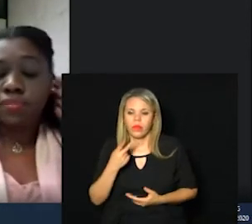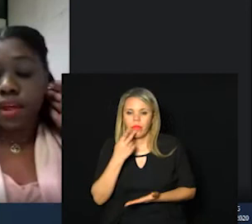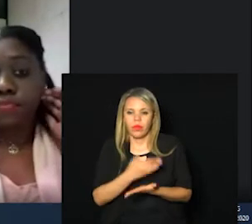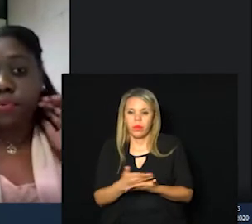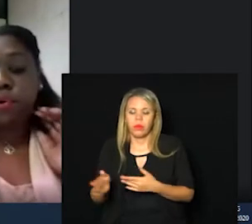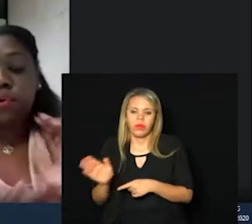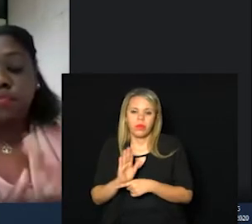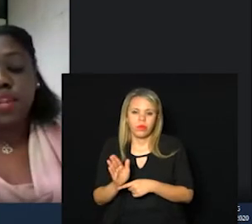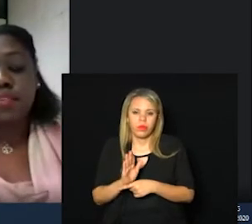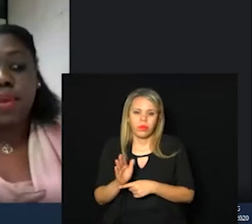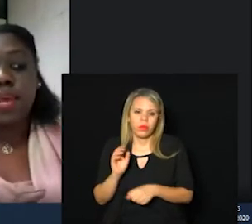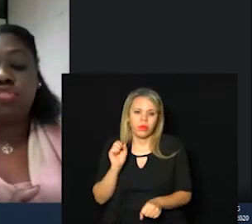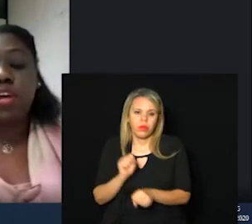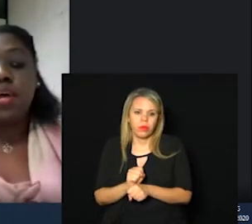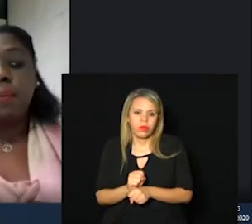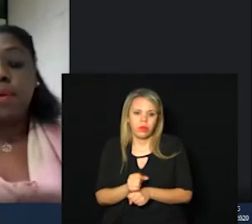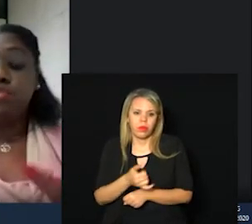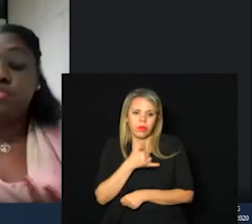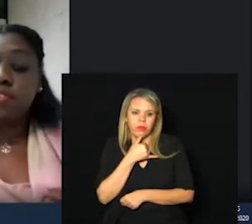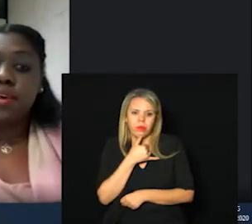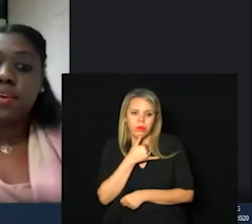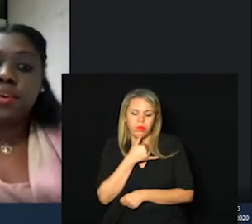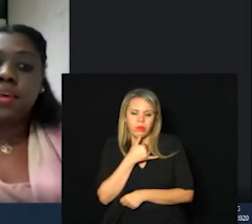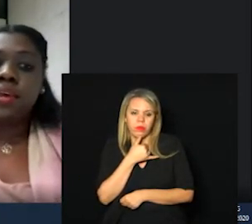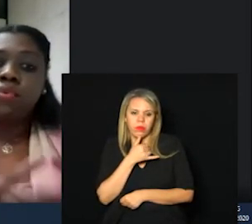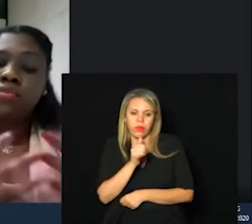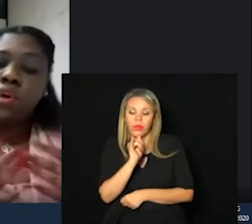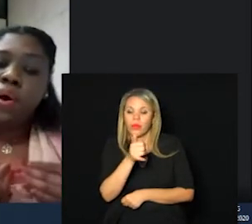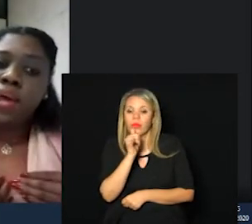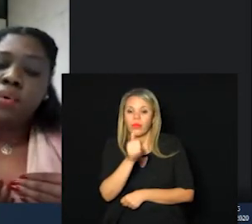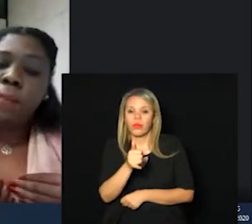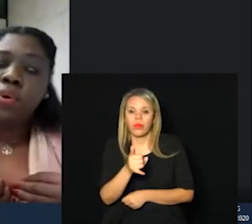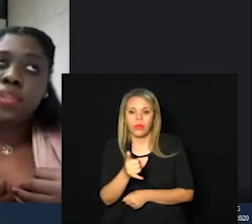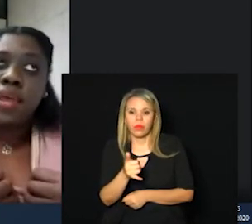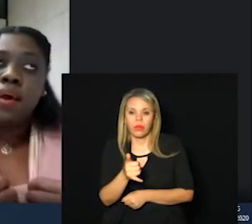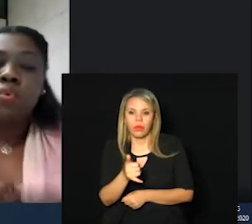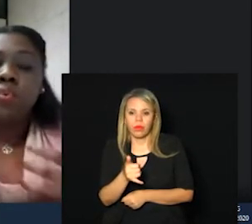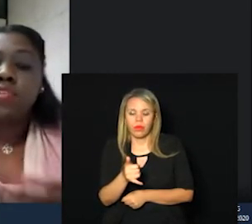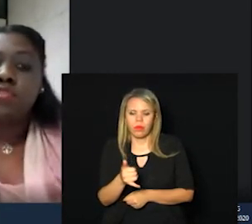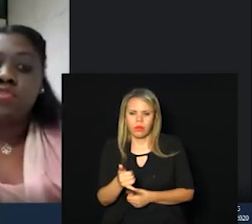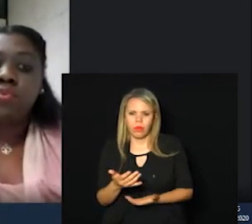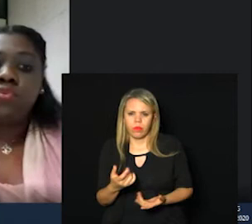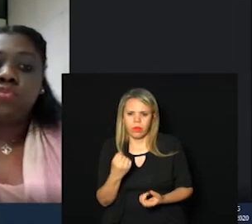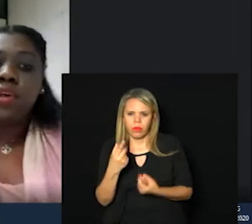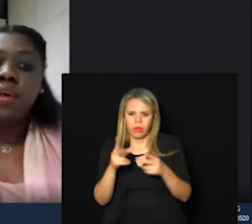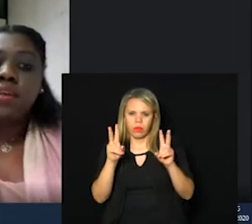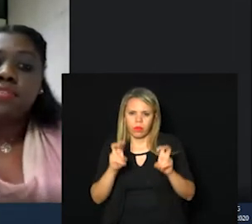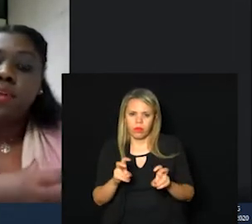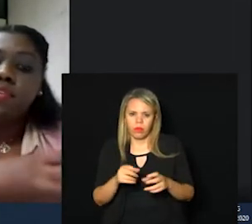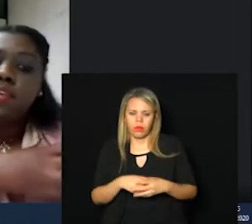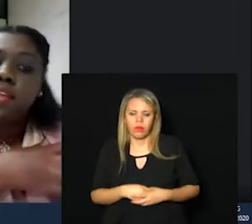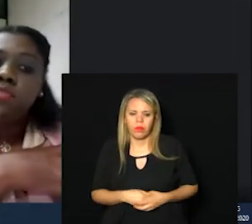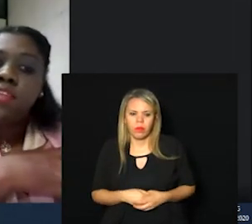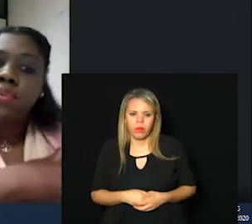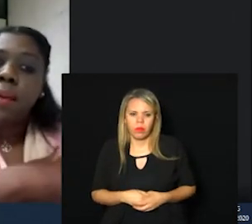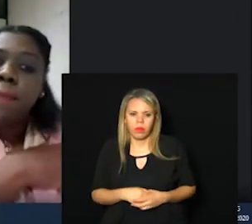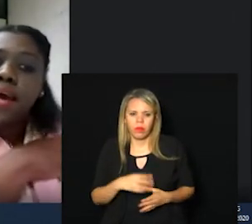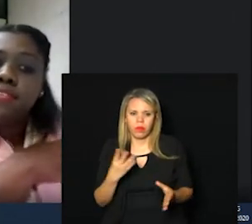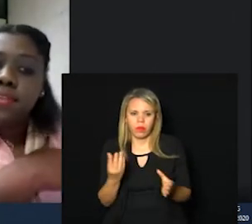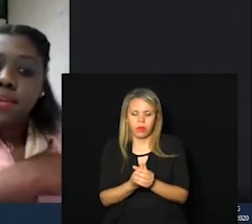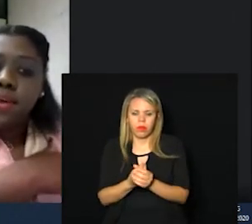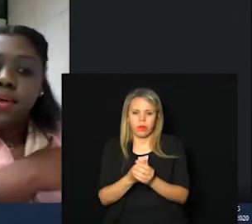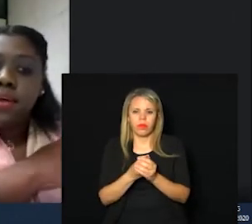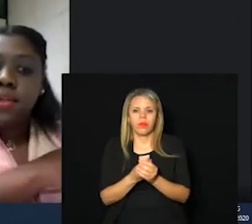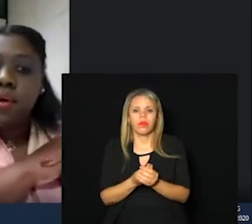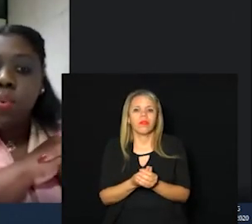que travou, infelizmente, mas eu dizia que eu abordei alguns assuntos que estão inseridos dentro da